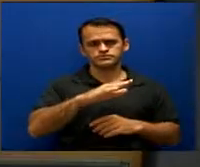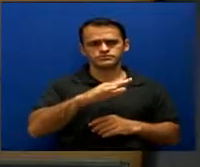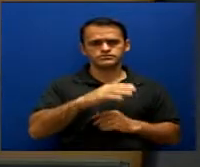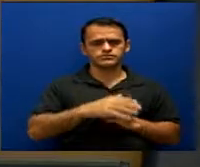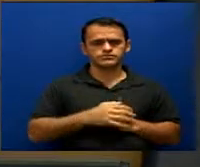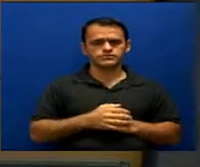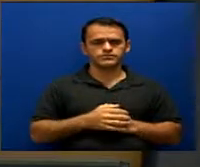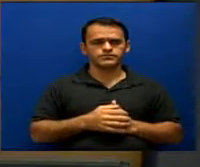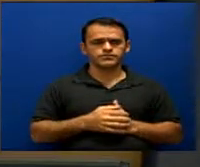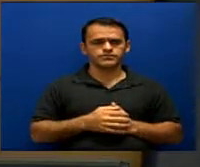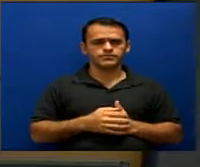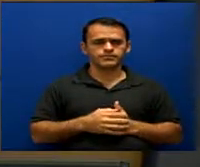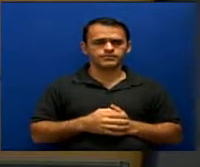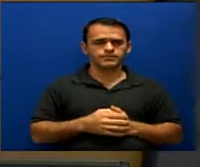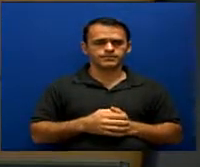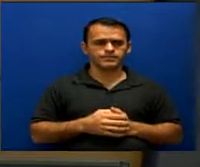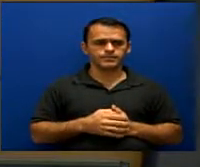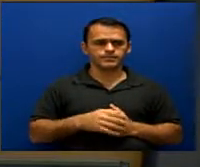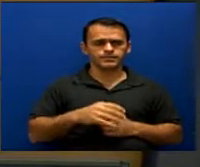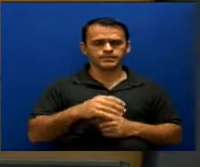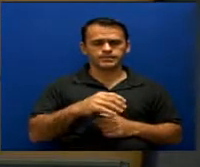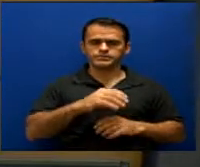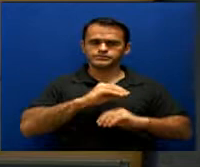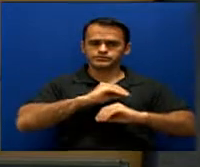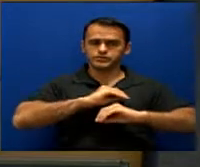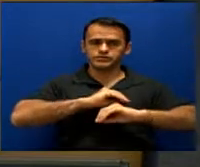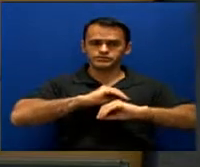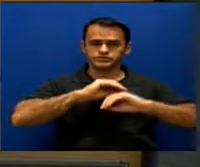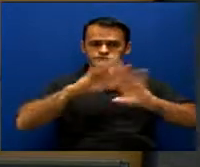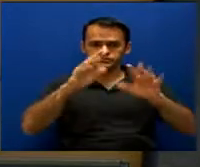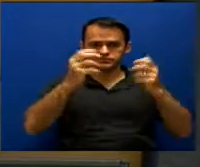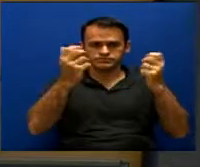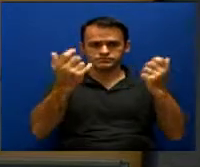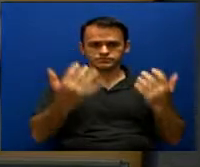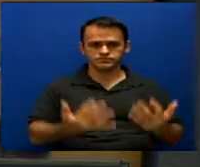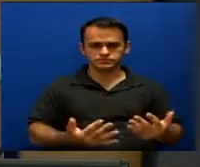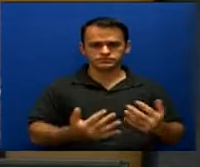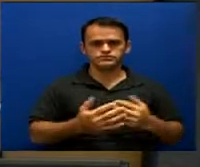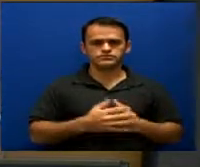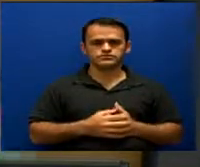uma Por parte? favor. Um atilho de esclarecimento.